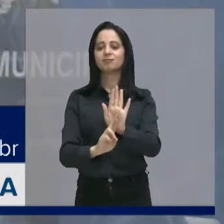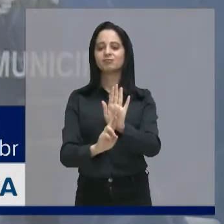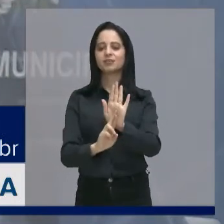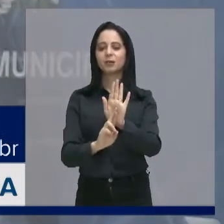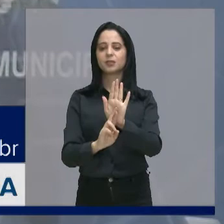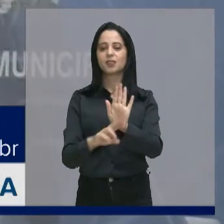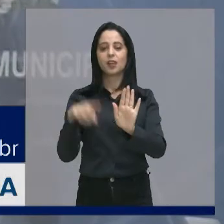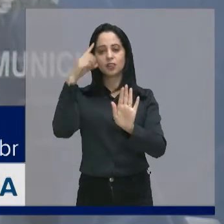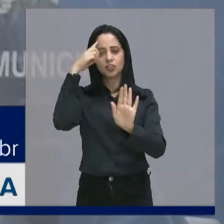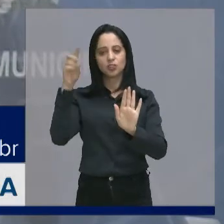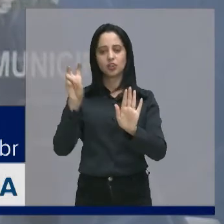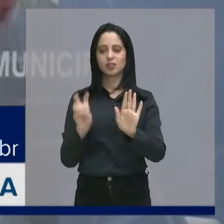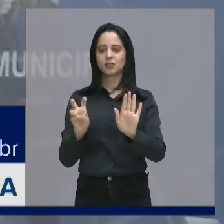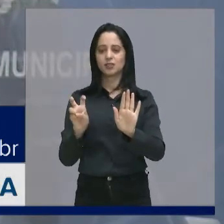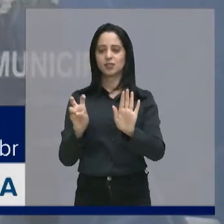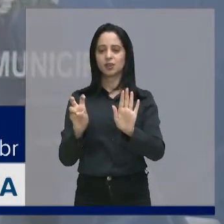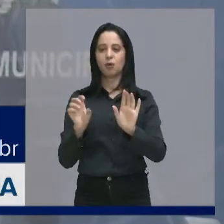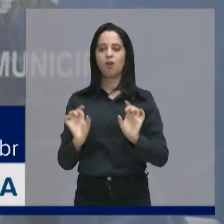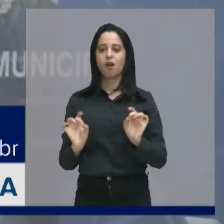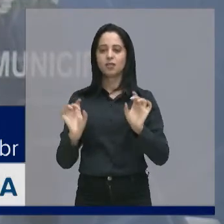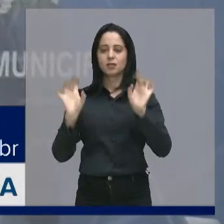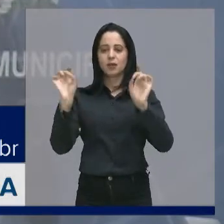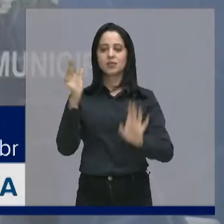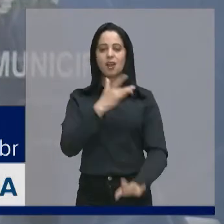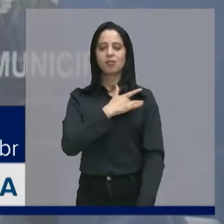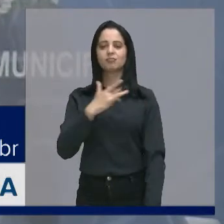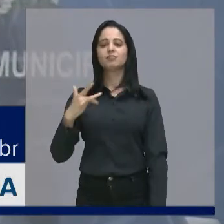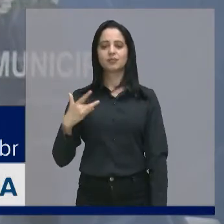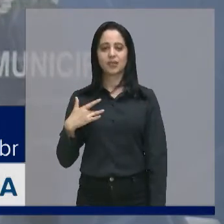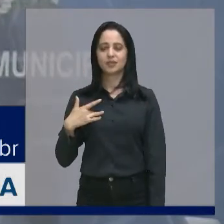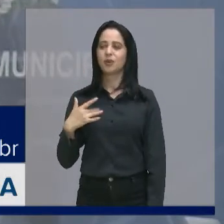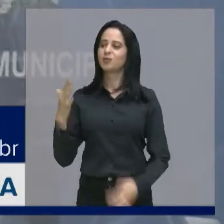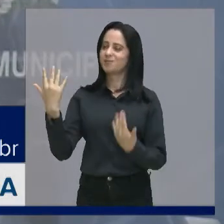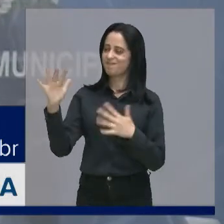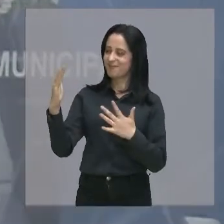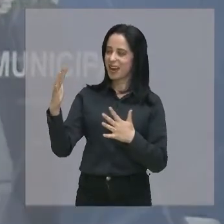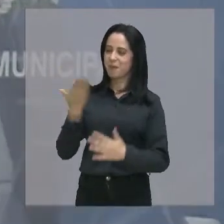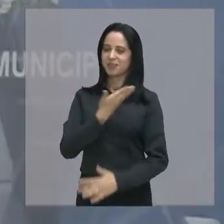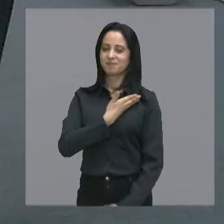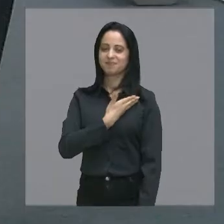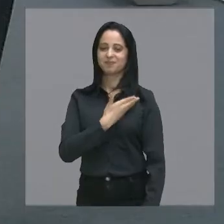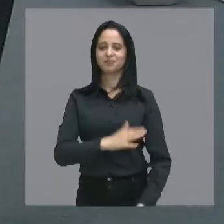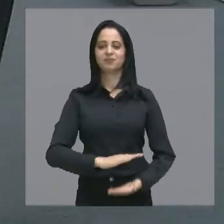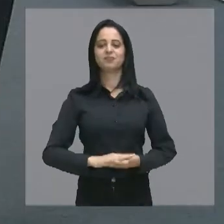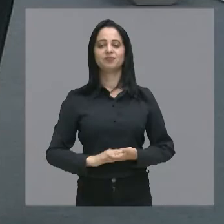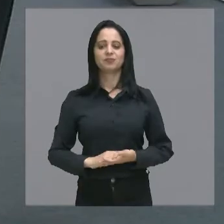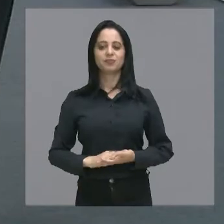5 de agosto, Dia Nacional da Saúde. Então, sintam-se parabenizados, meus amigos. Obrigado.